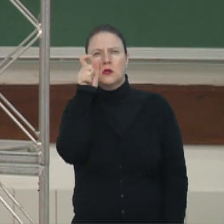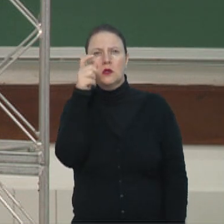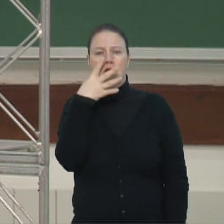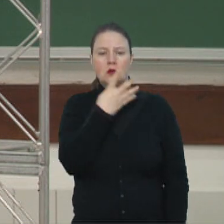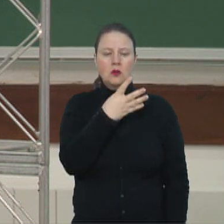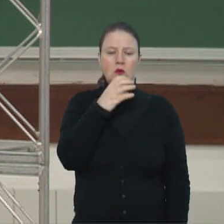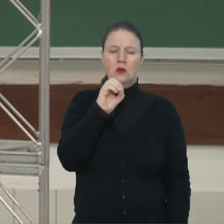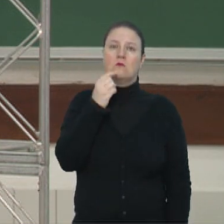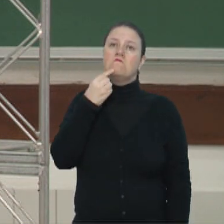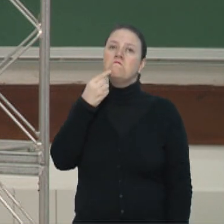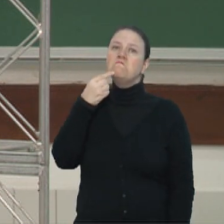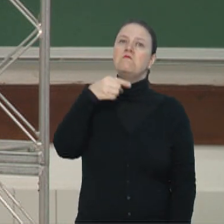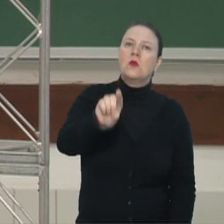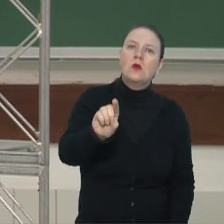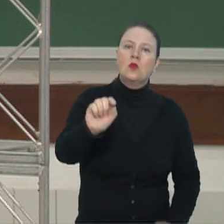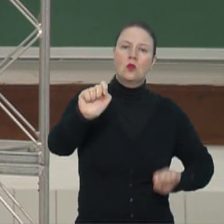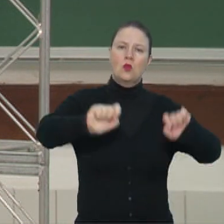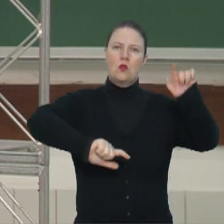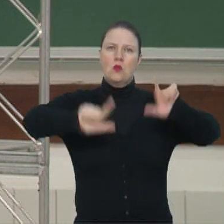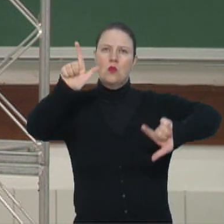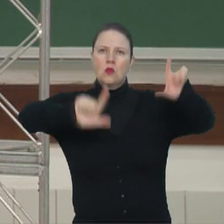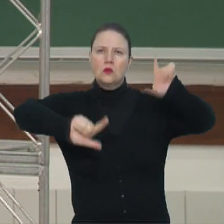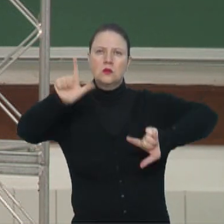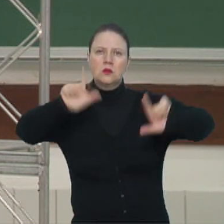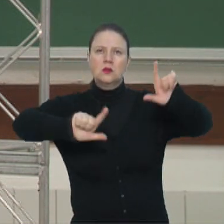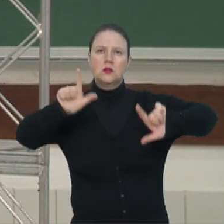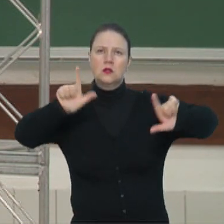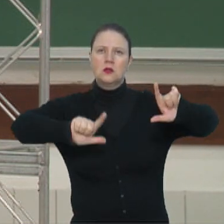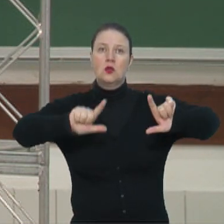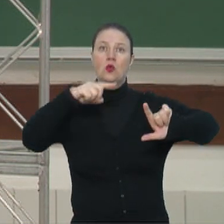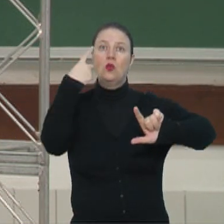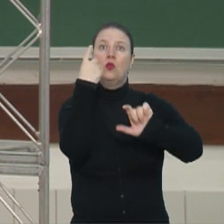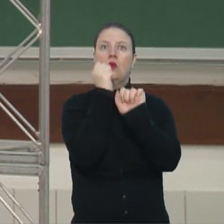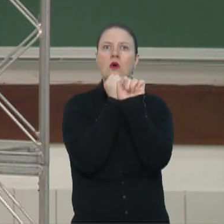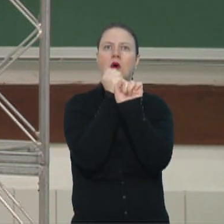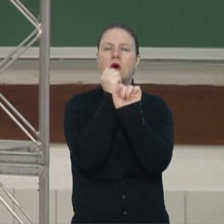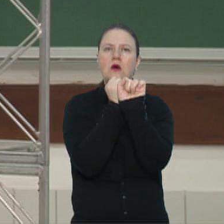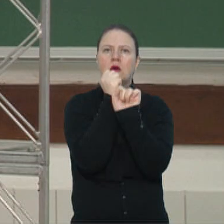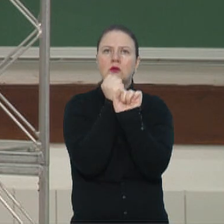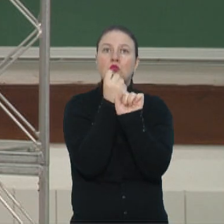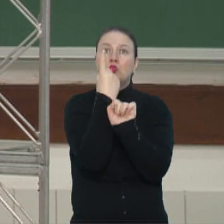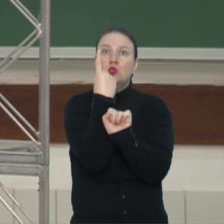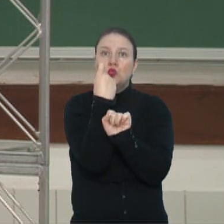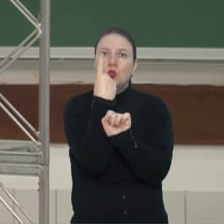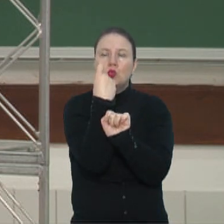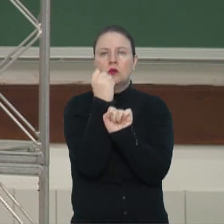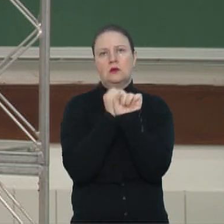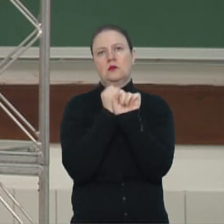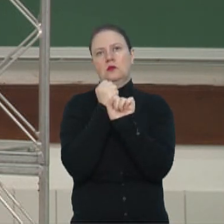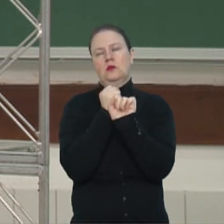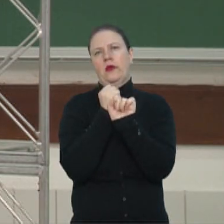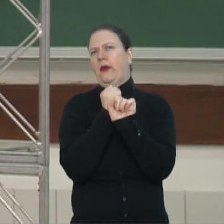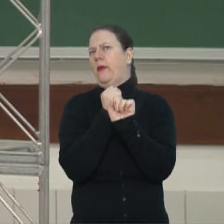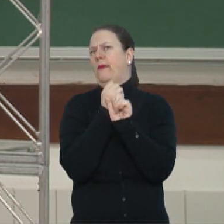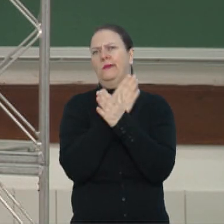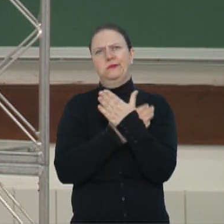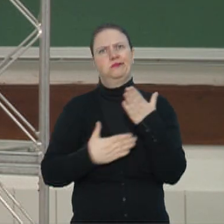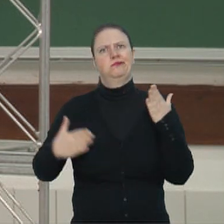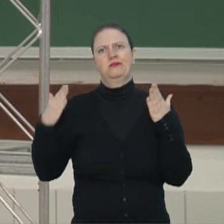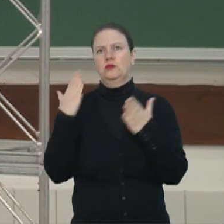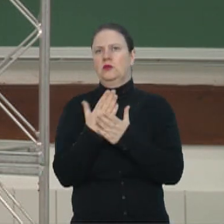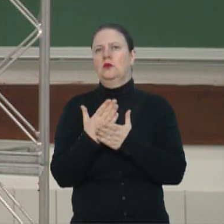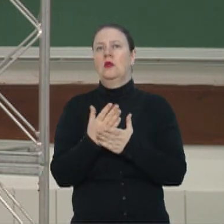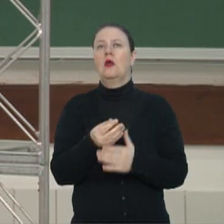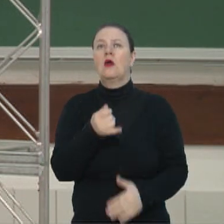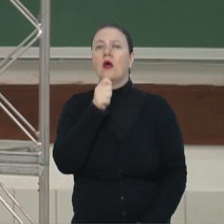mil comerciais de TV por ano. É, isso é muita coisa, ainda mais para uma criança que ainda não desenvolveu